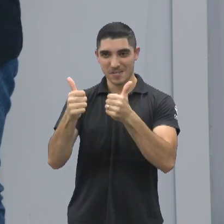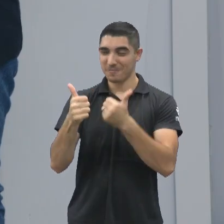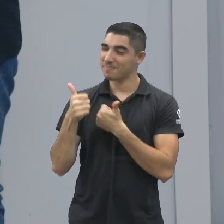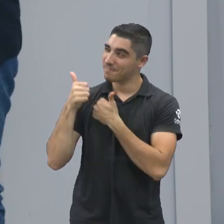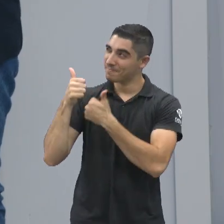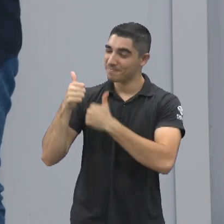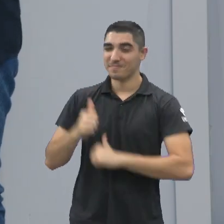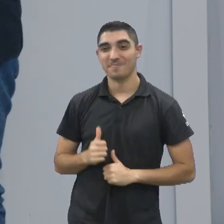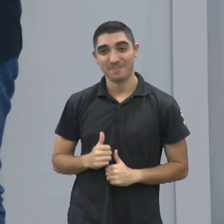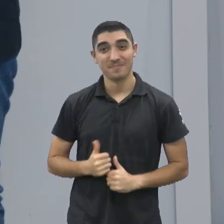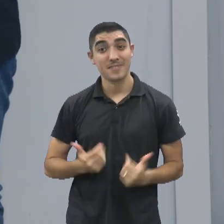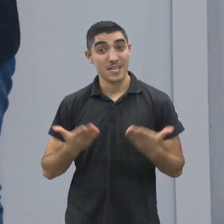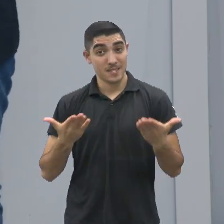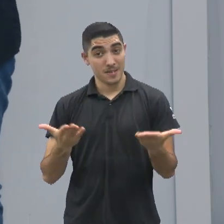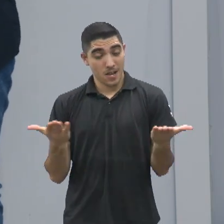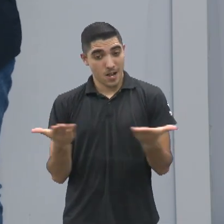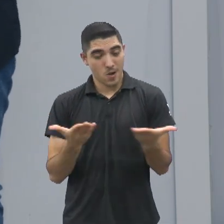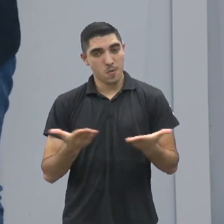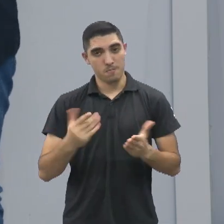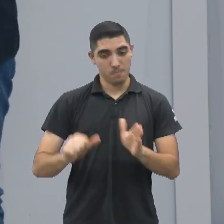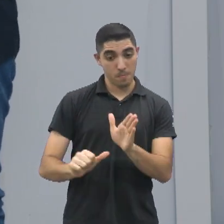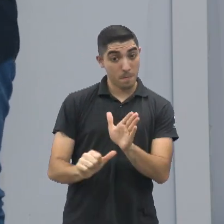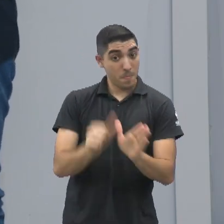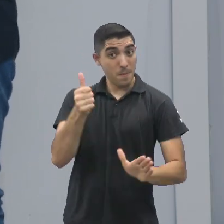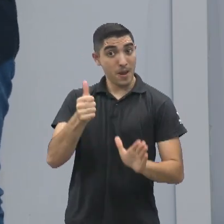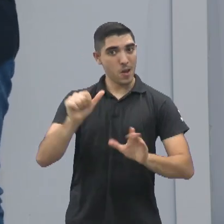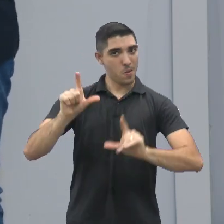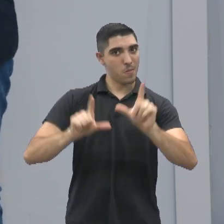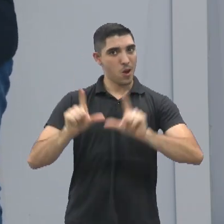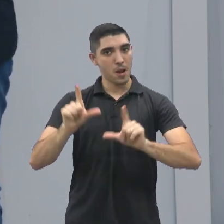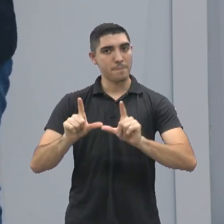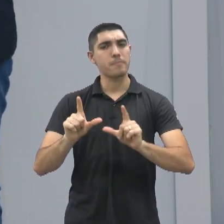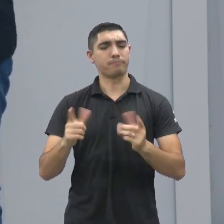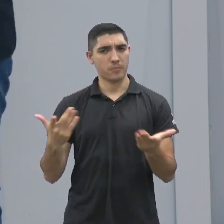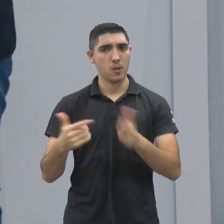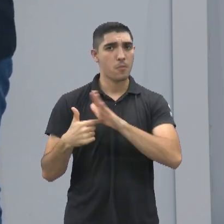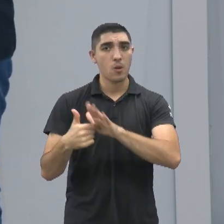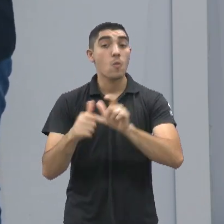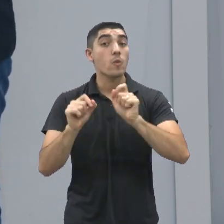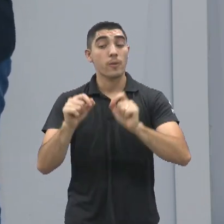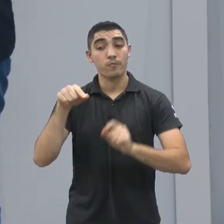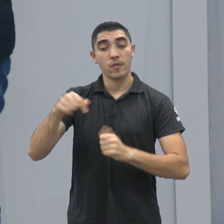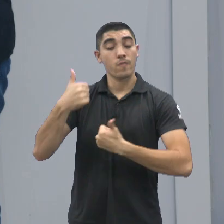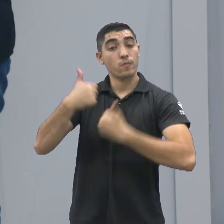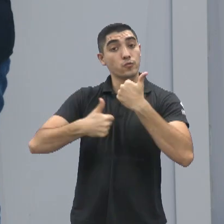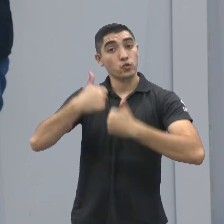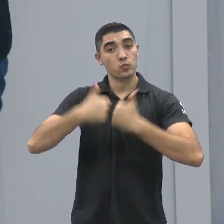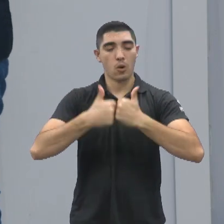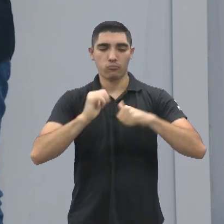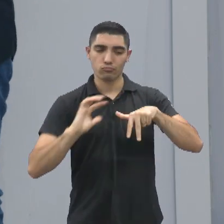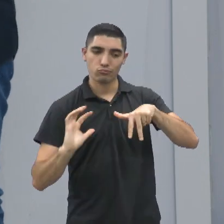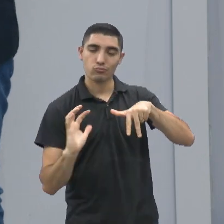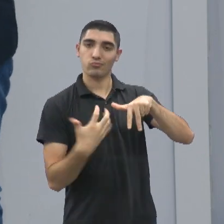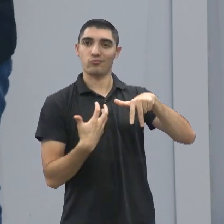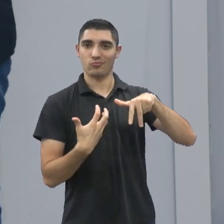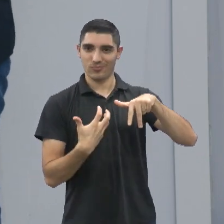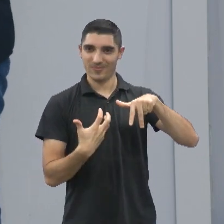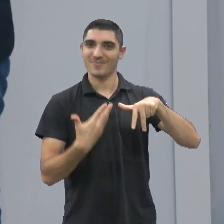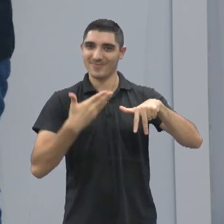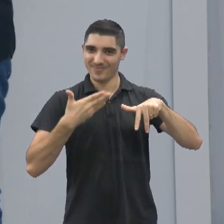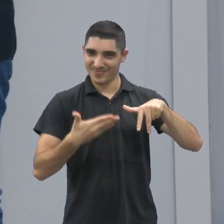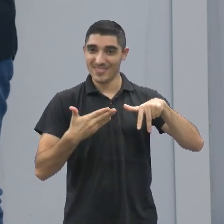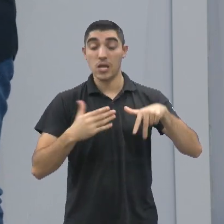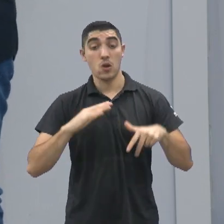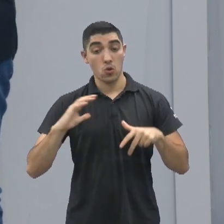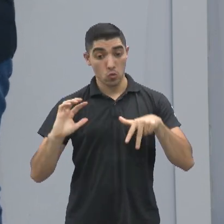E justamente neste primeiro programa do ano, a gente vai falar muito do Clube Atlético Joseense, o Tigre do Vale, que se prepara